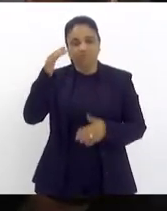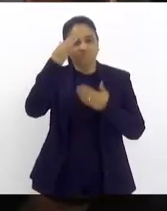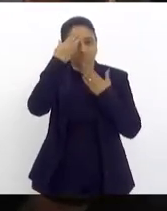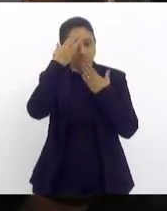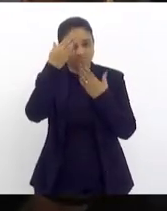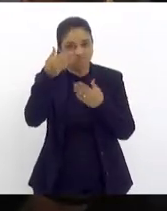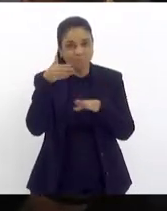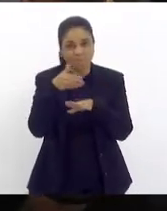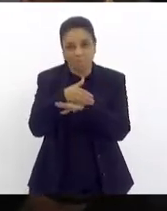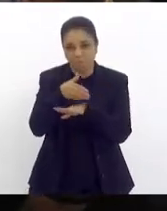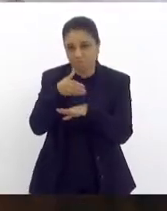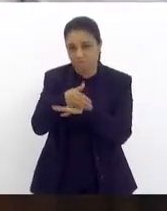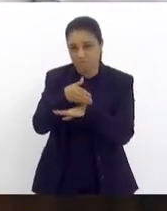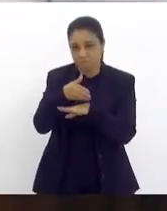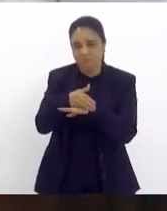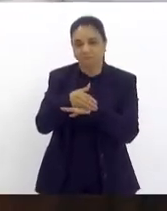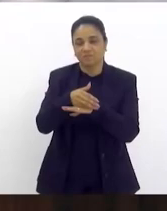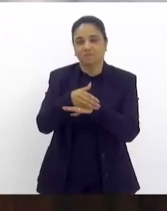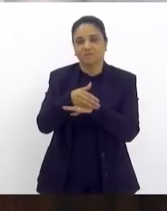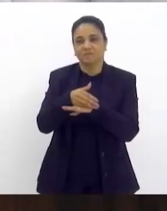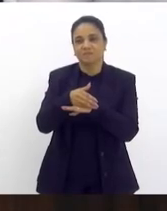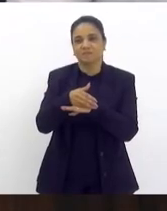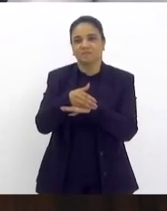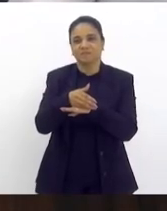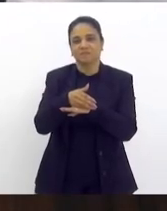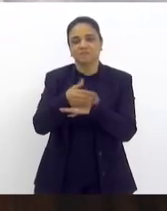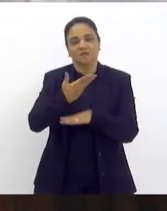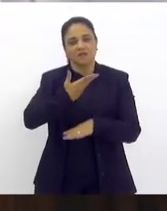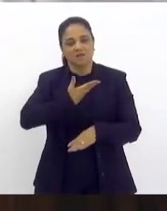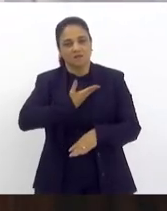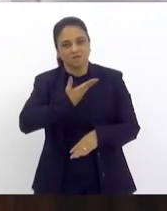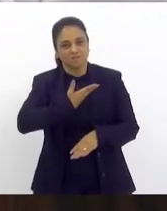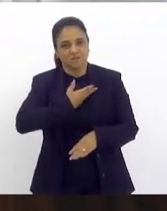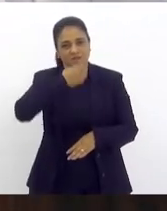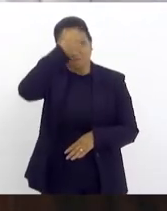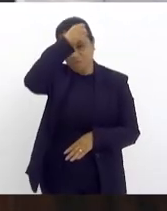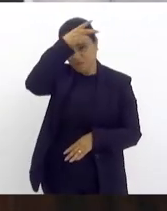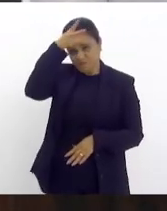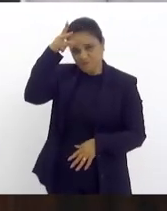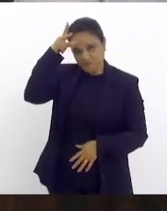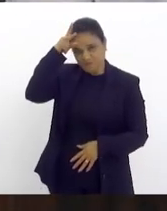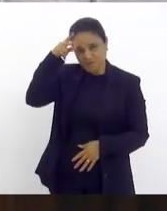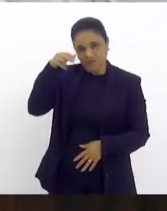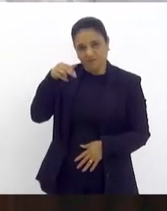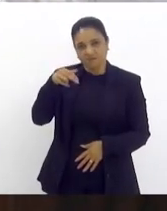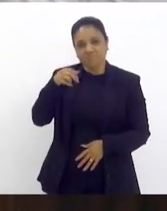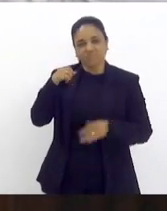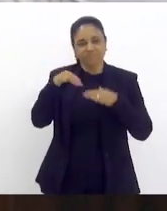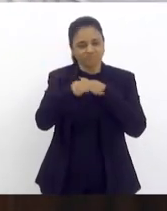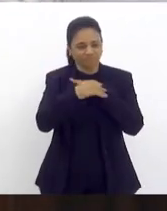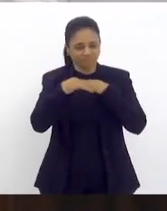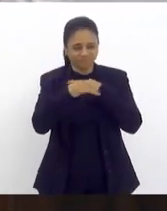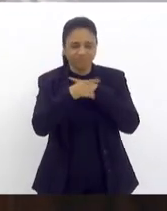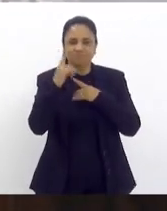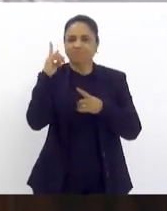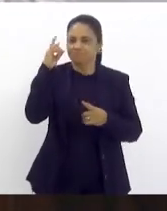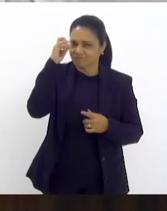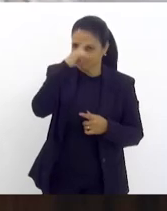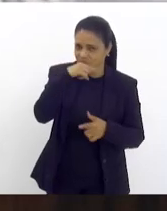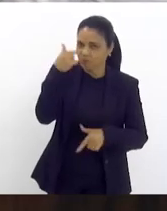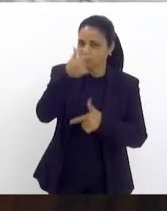a presença da querida amiga, prefeita, de uma cidade também tão